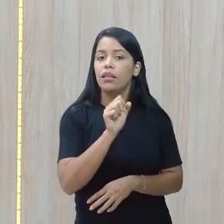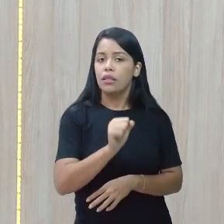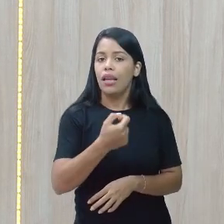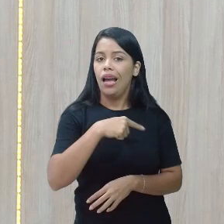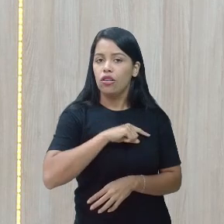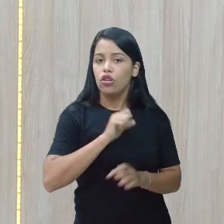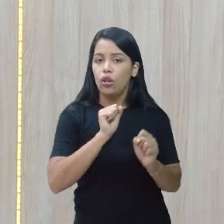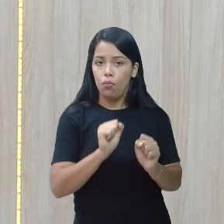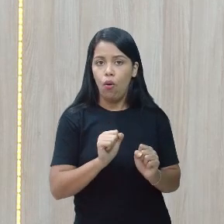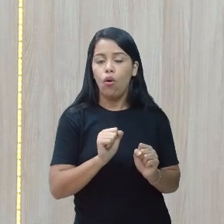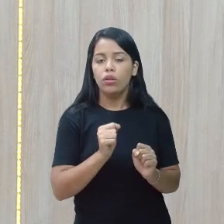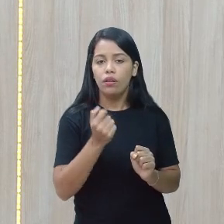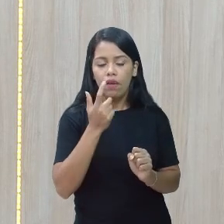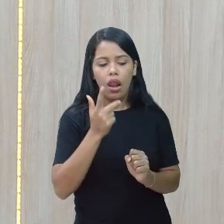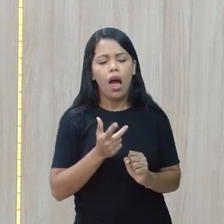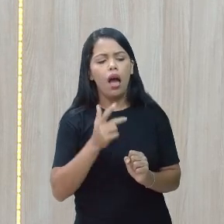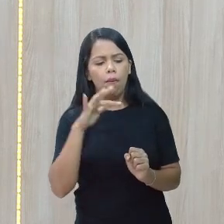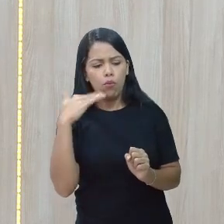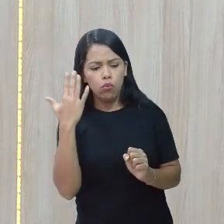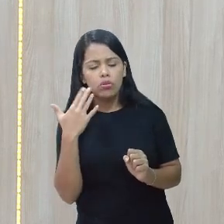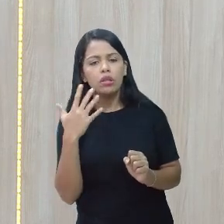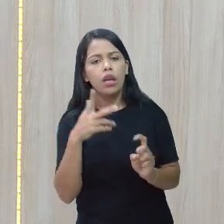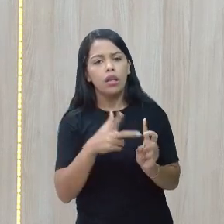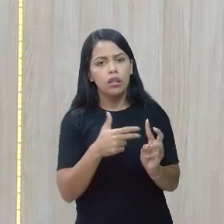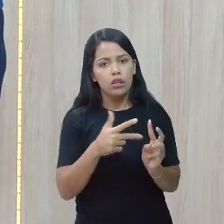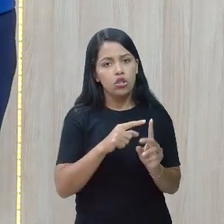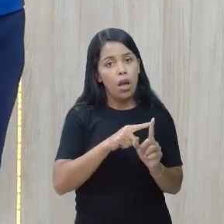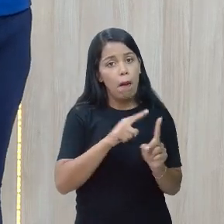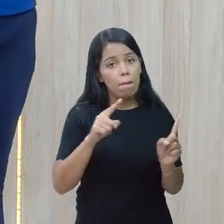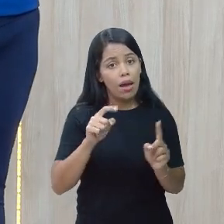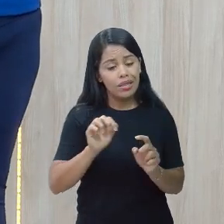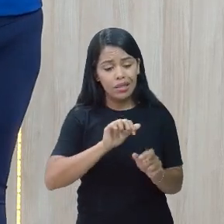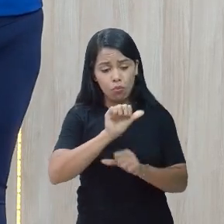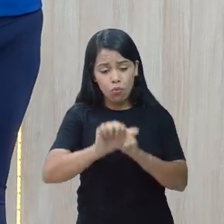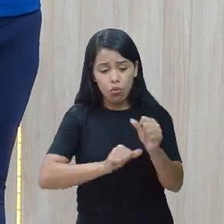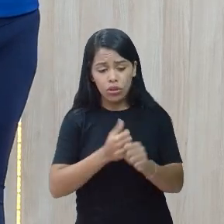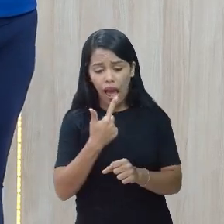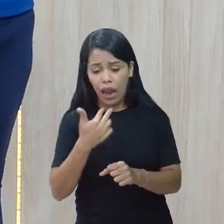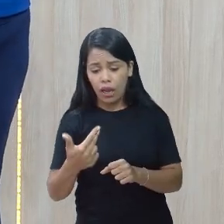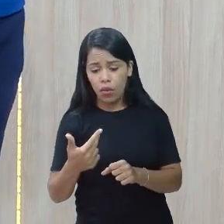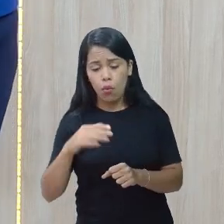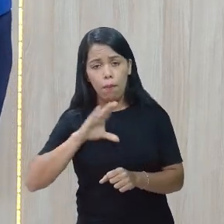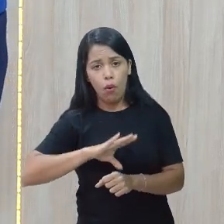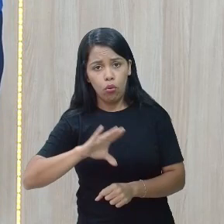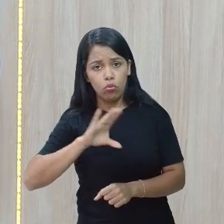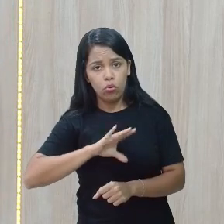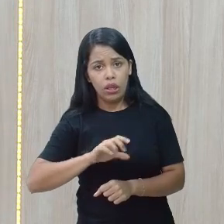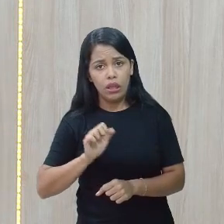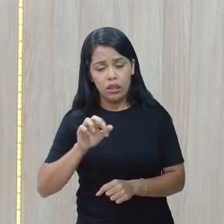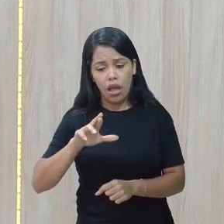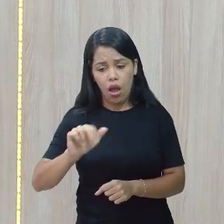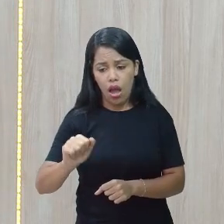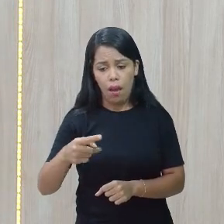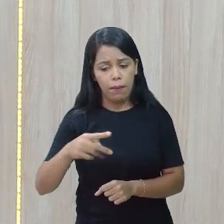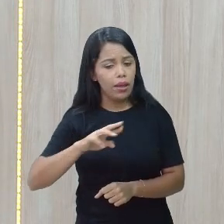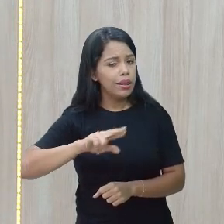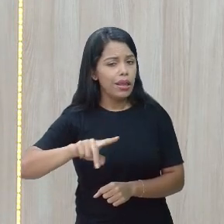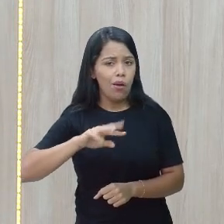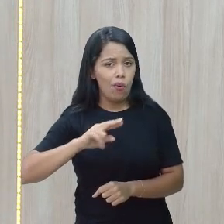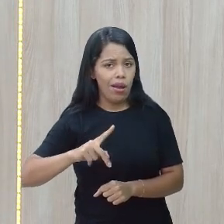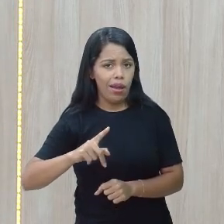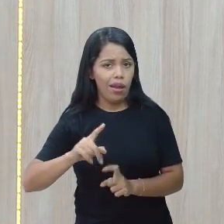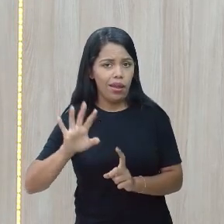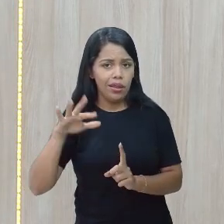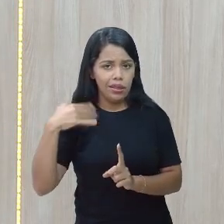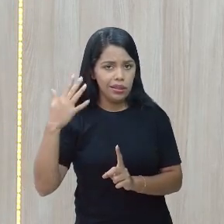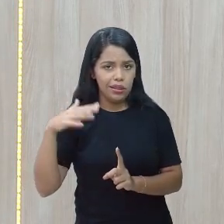considerar como música indígena. Se ele não estiver falando na língua dele, estiver falando em português e é um rap, não é música indígena, é